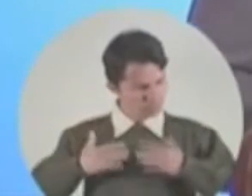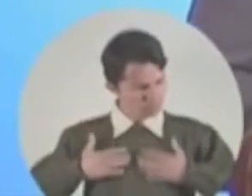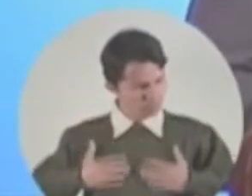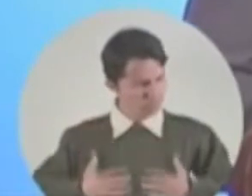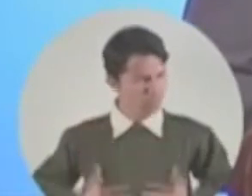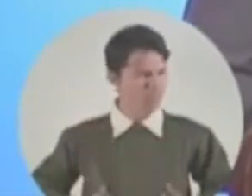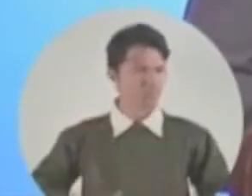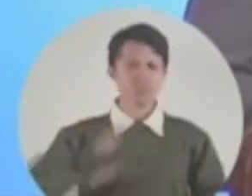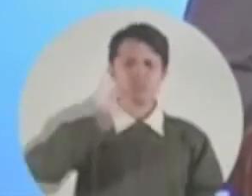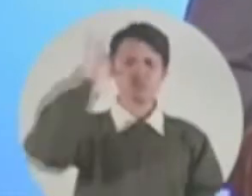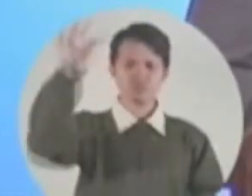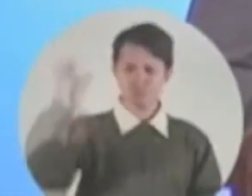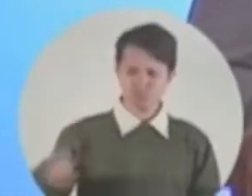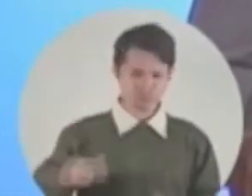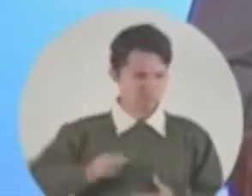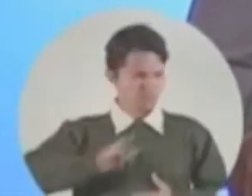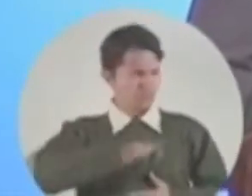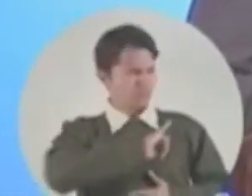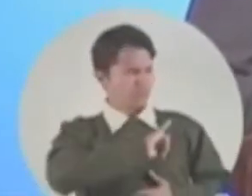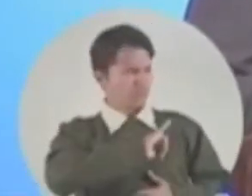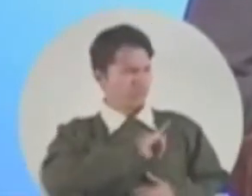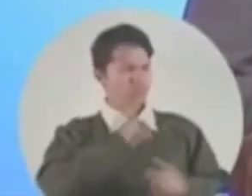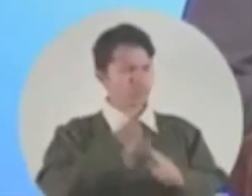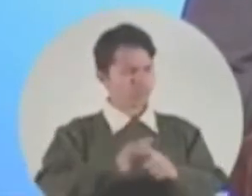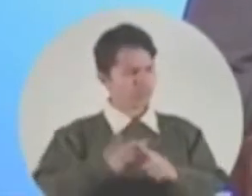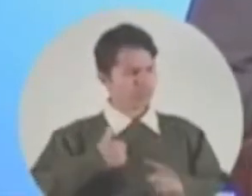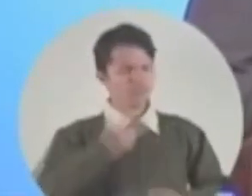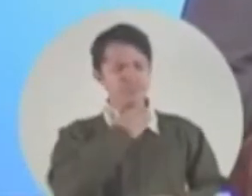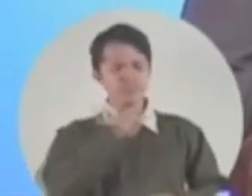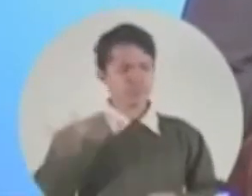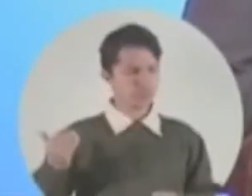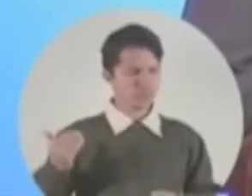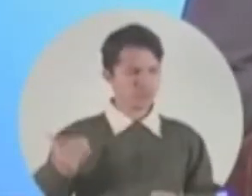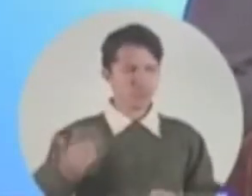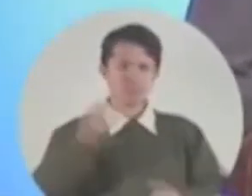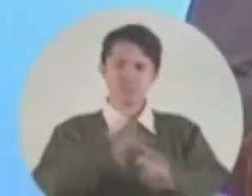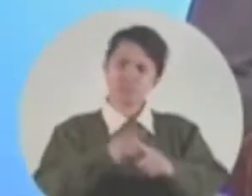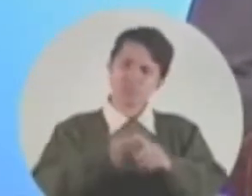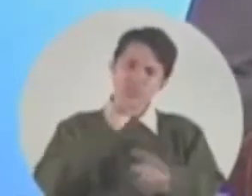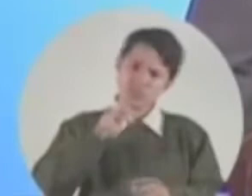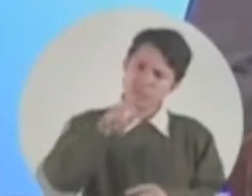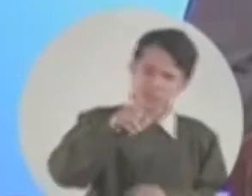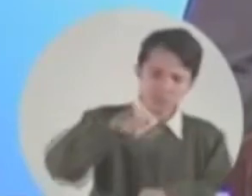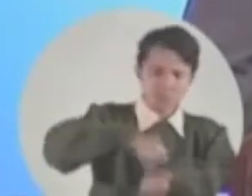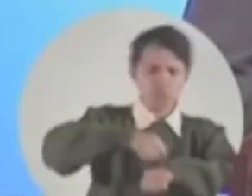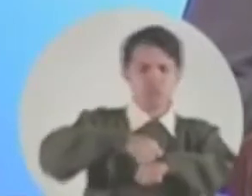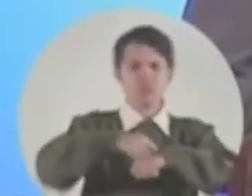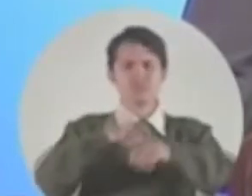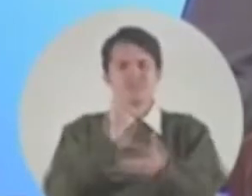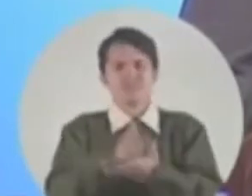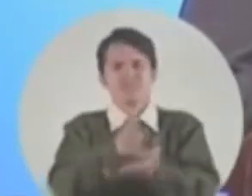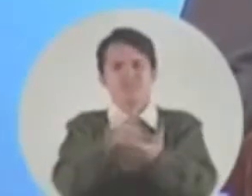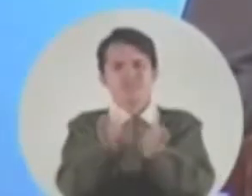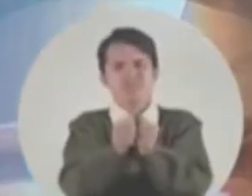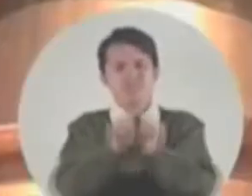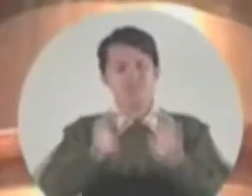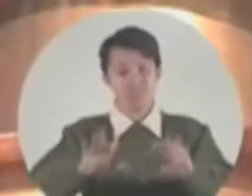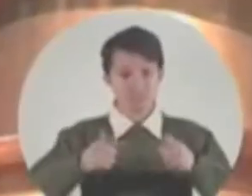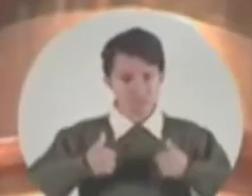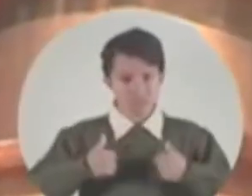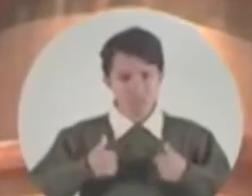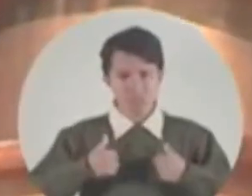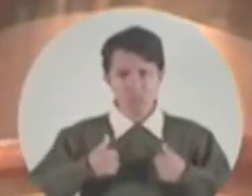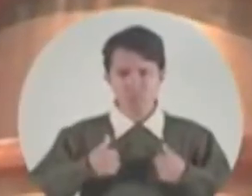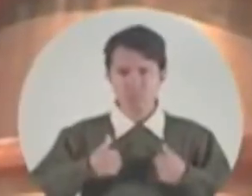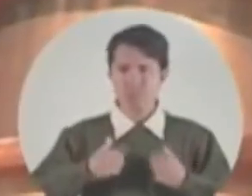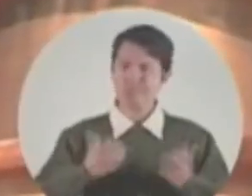meu sepultamento, pois os pobres vocês sempre terão consigo, mas a mim vocês